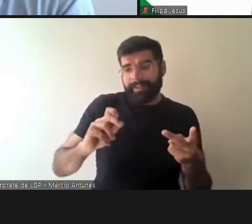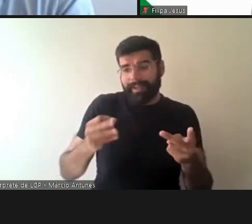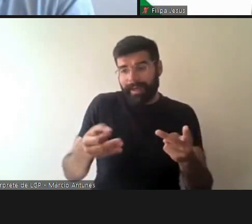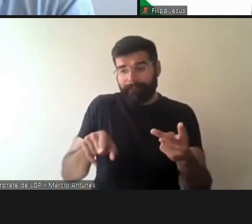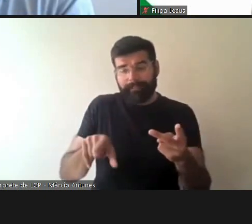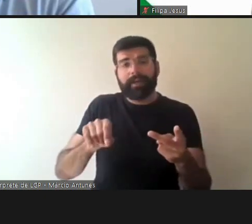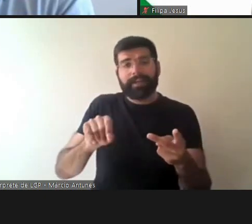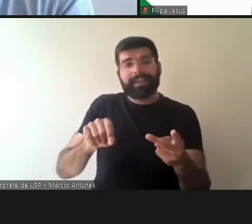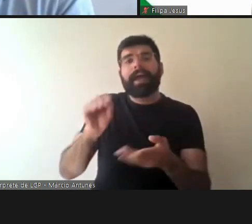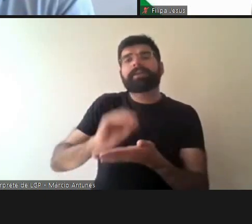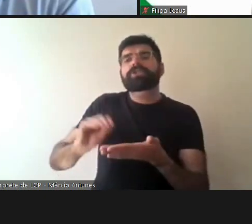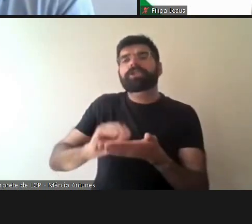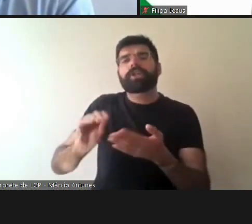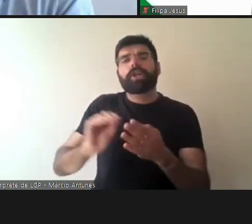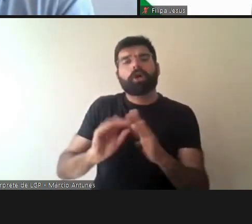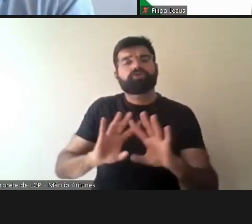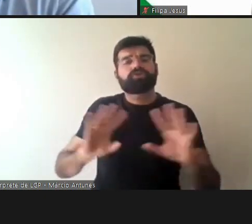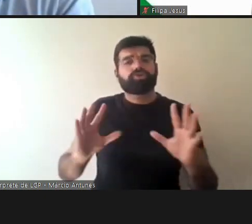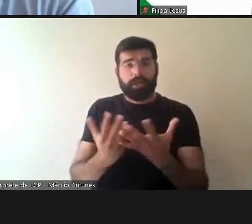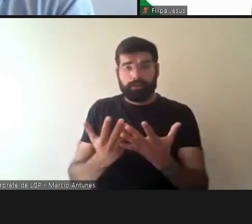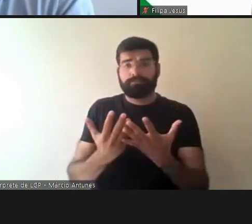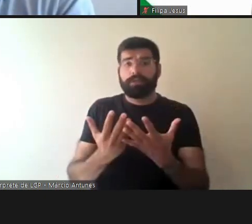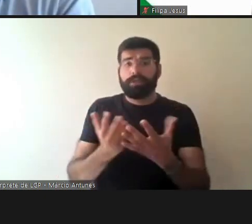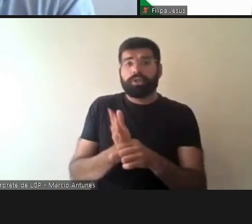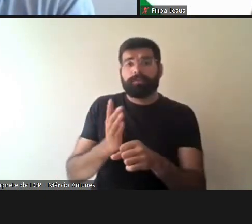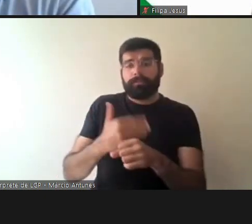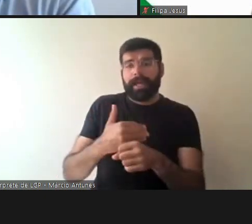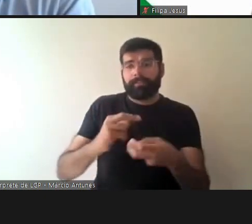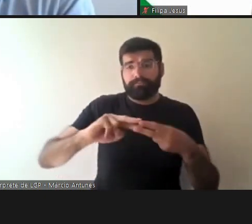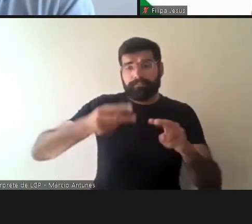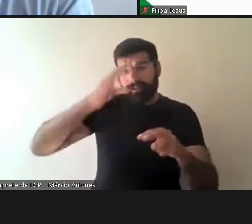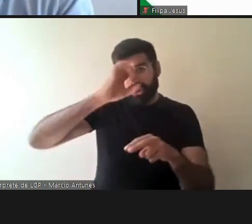as secretarias-gerais dos diversos ministérios.